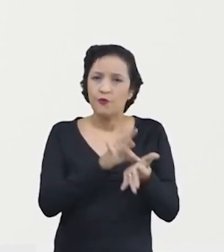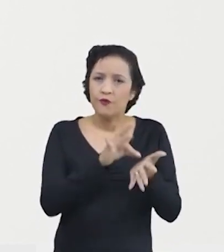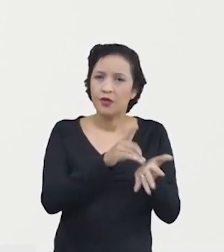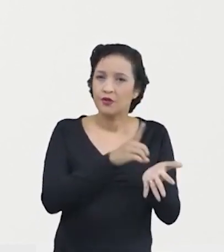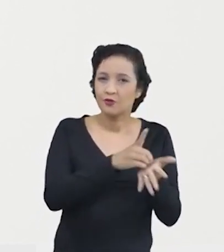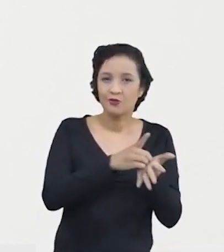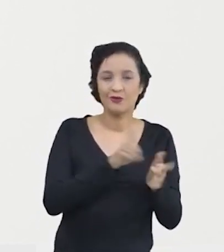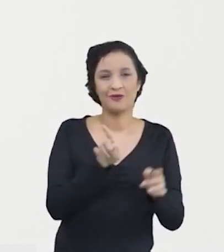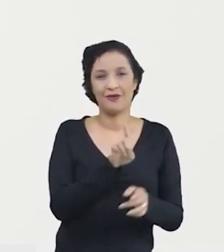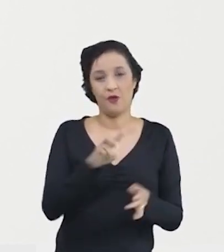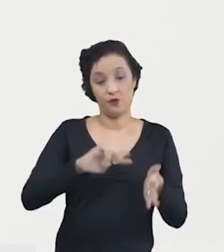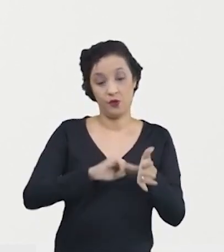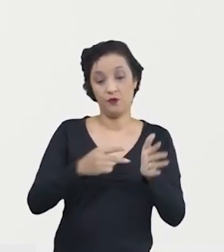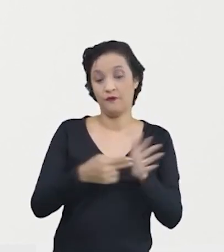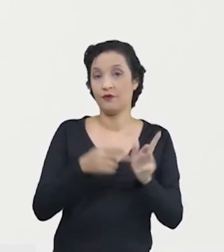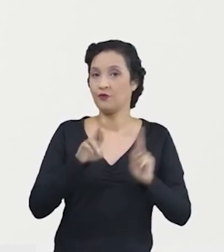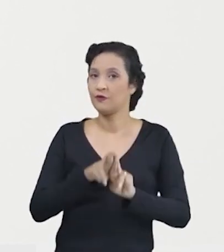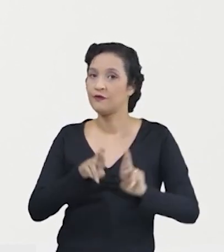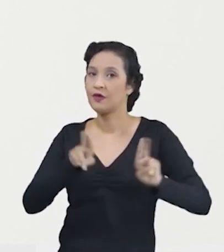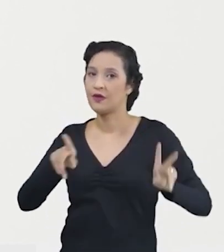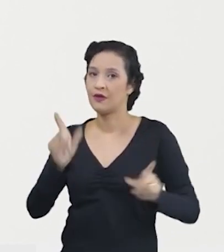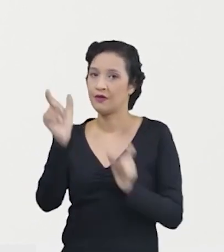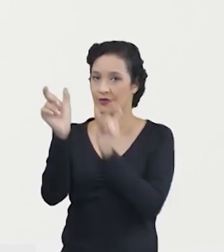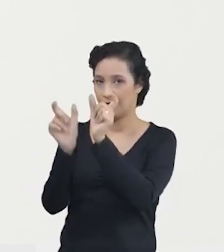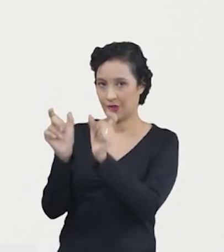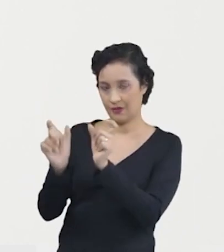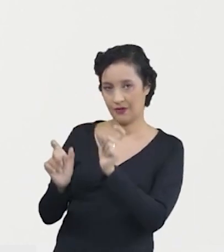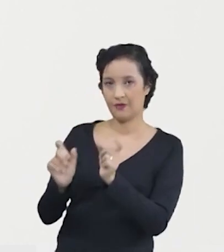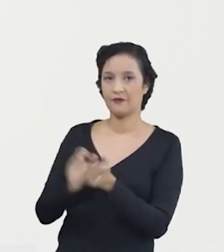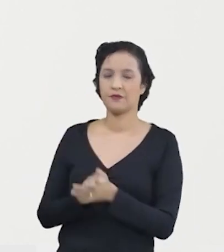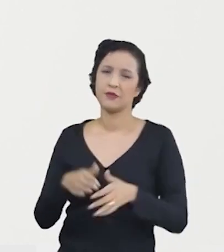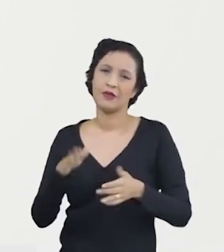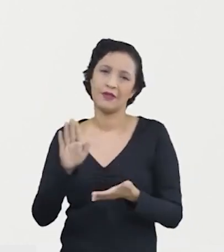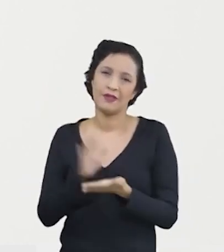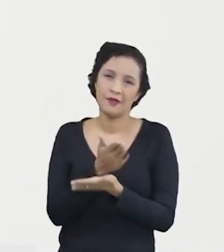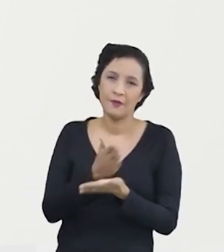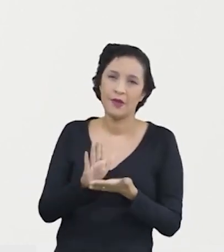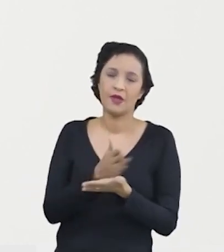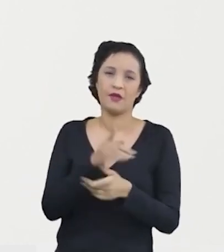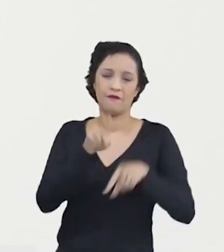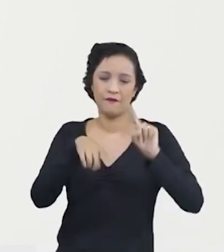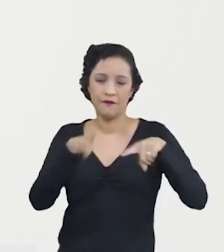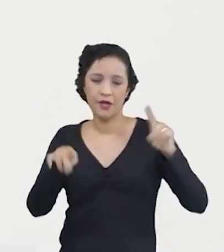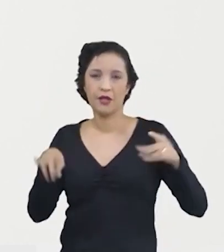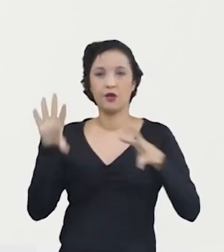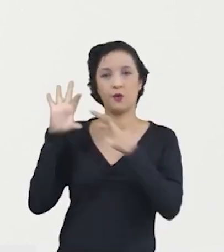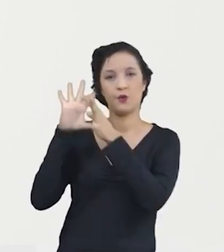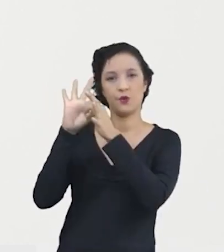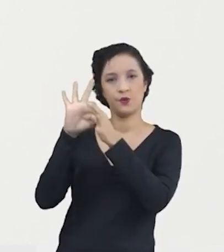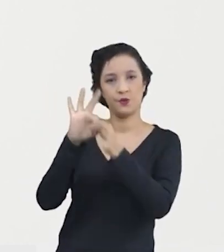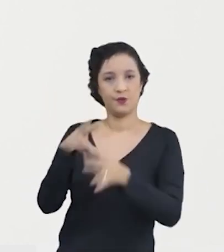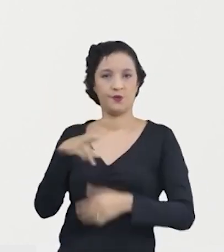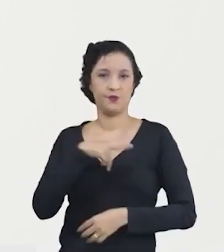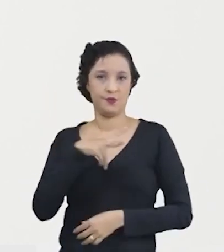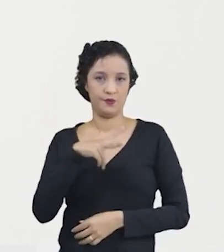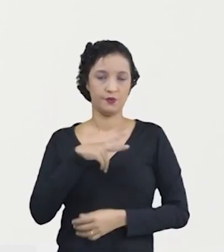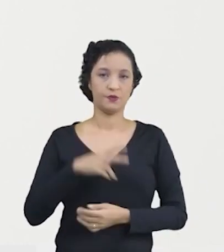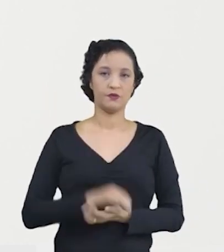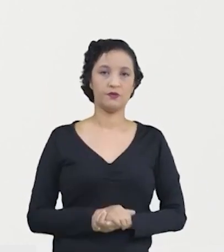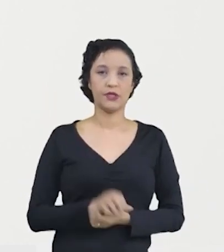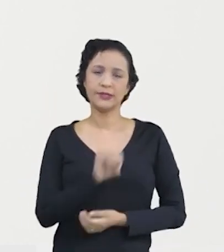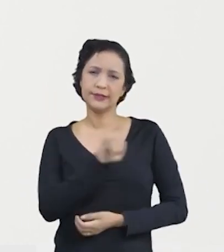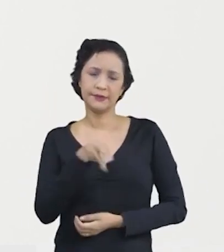enunciados ganham um novo significado em situações e contextos particulares de uso. Quando a gente